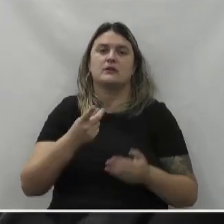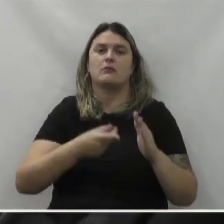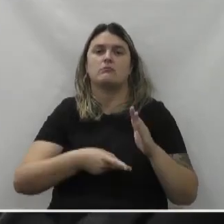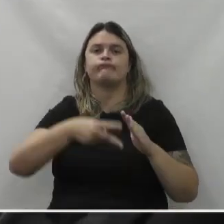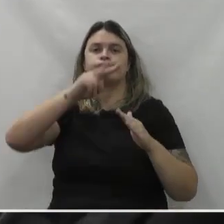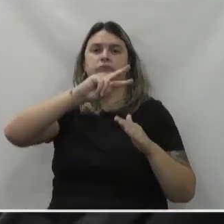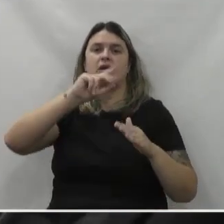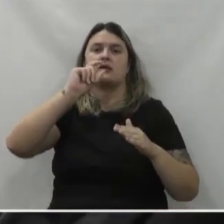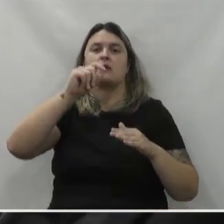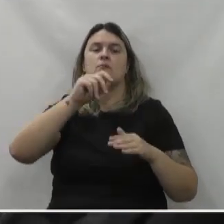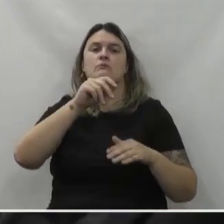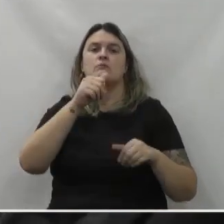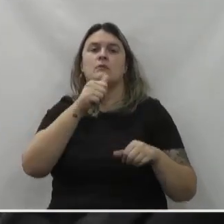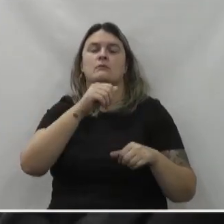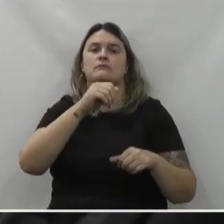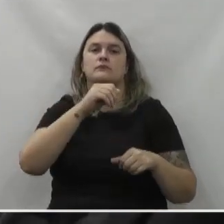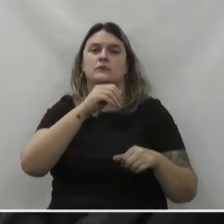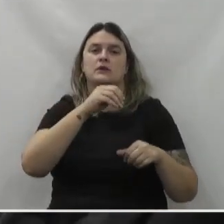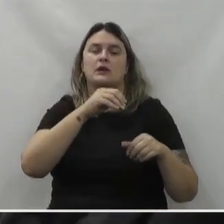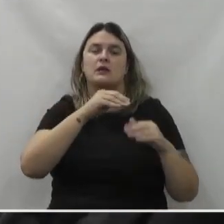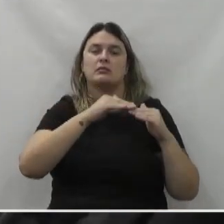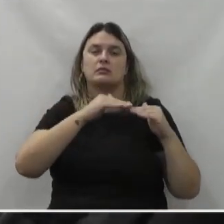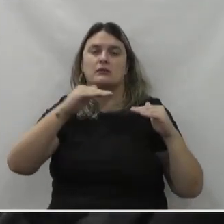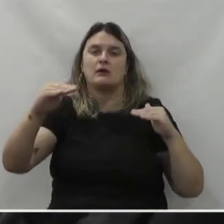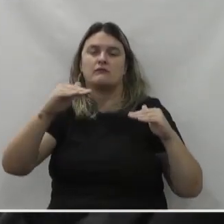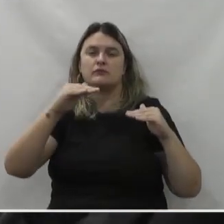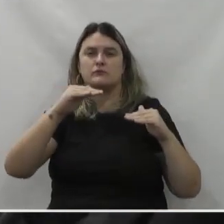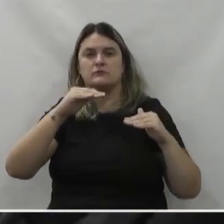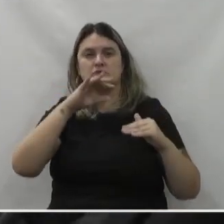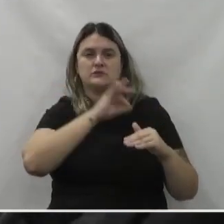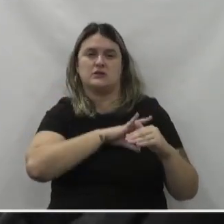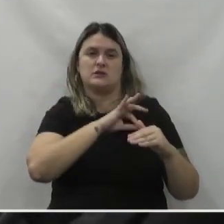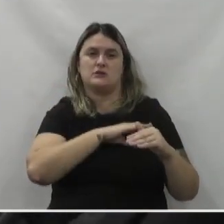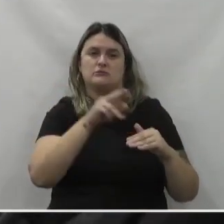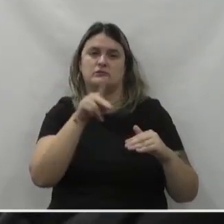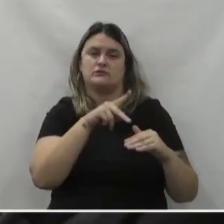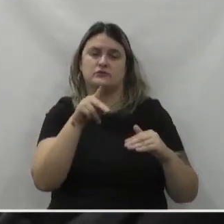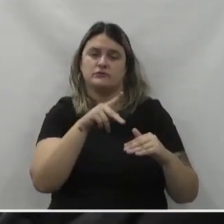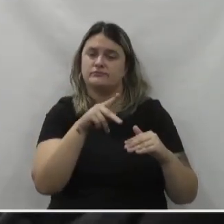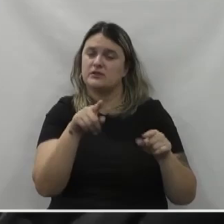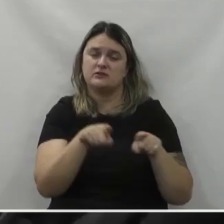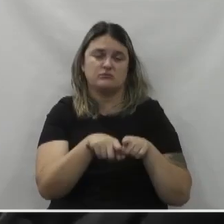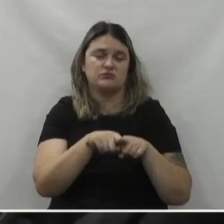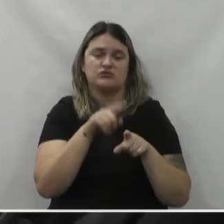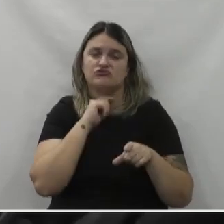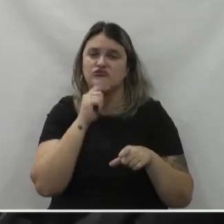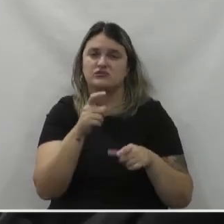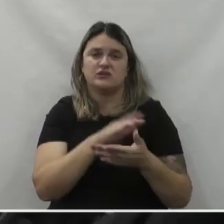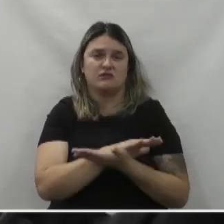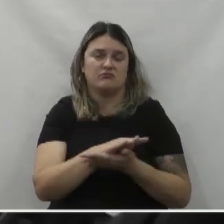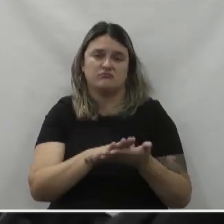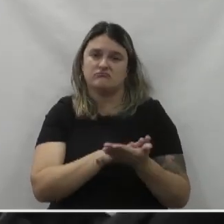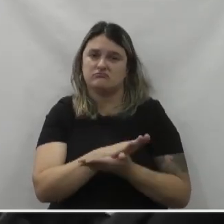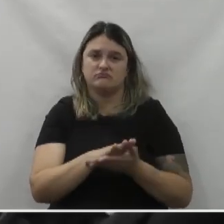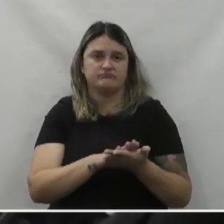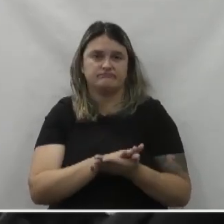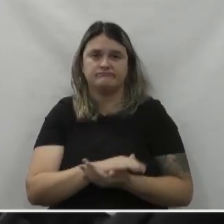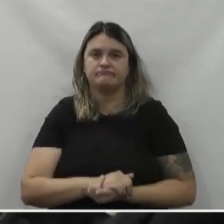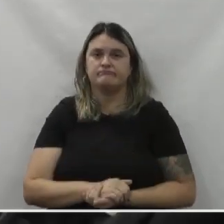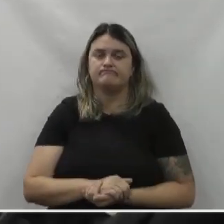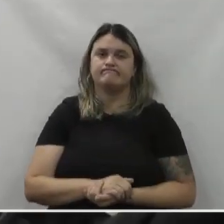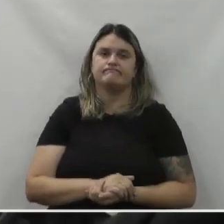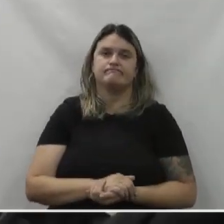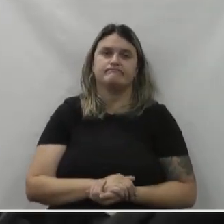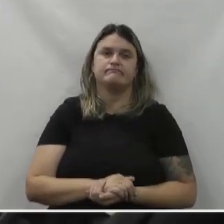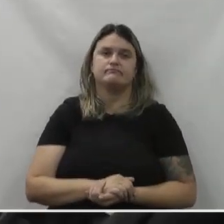isso nas classes e nos níveis da tabela salarial, o que, de certa forma, né, não